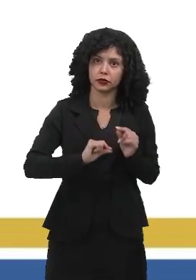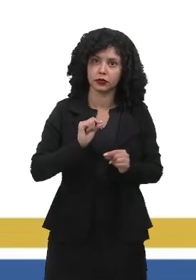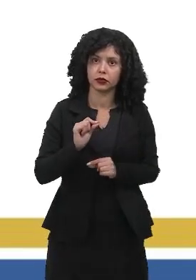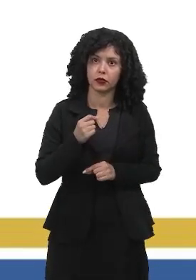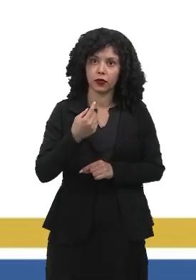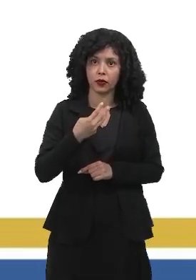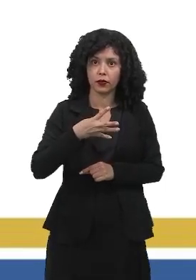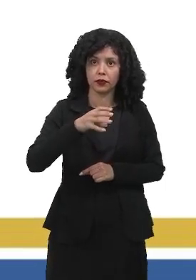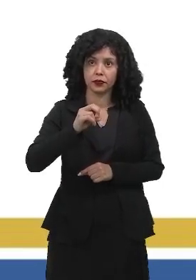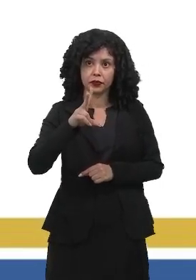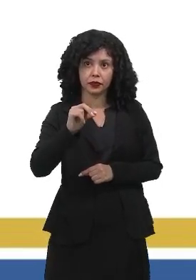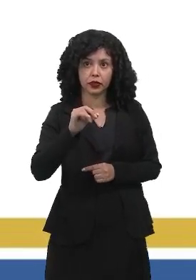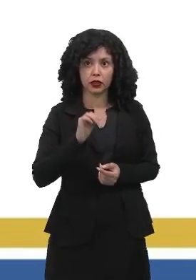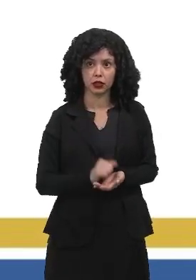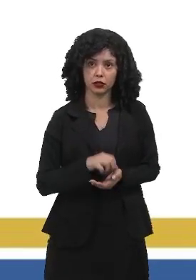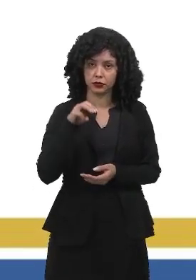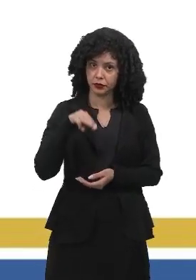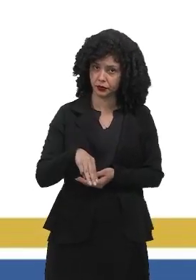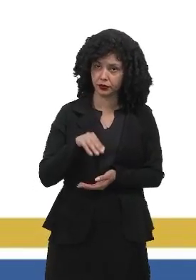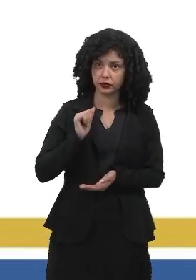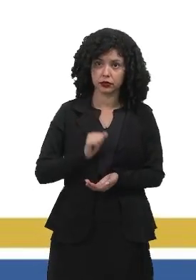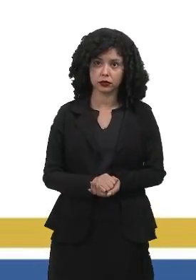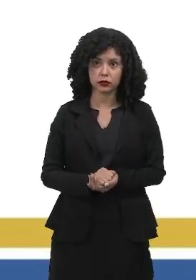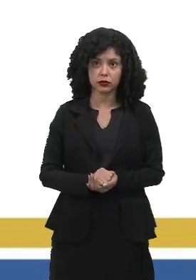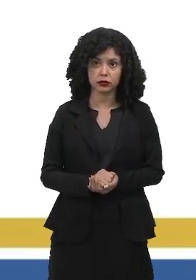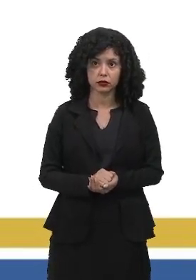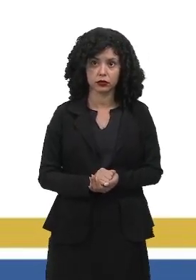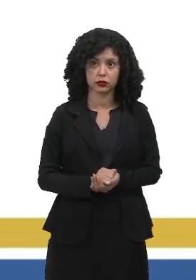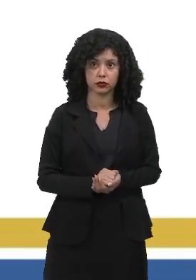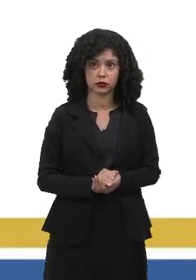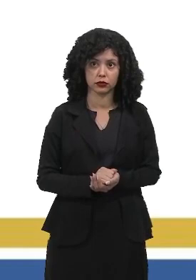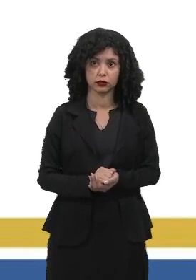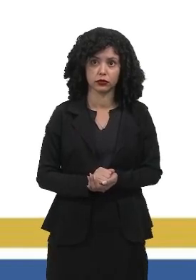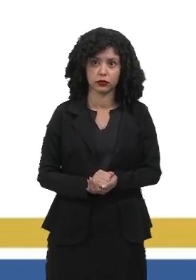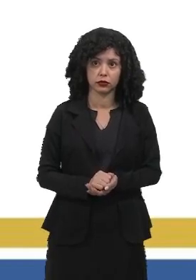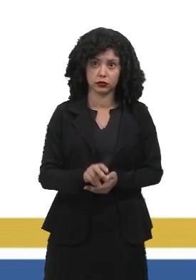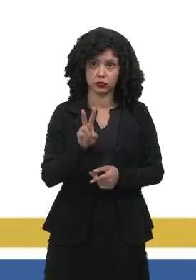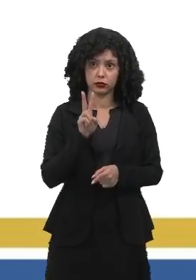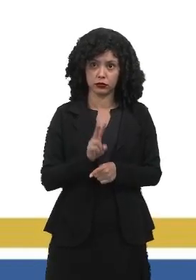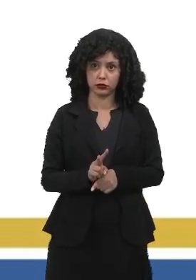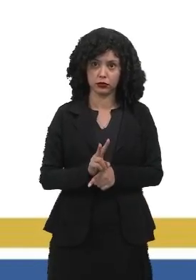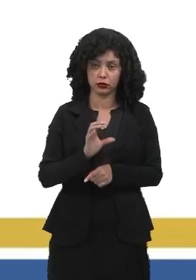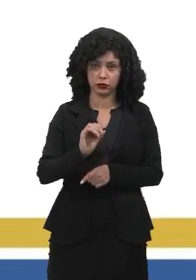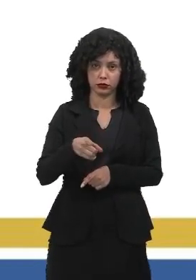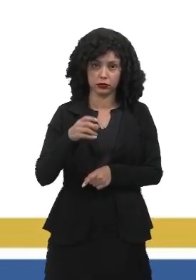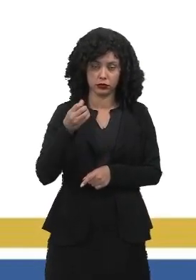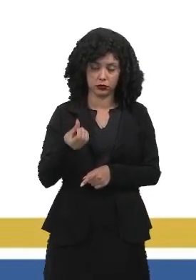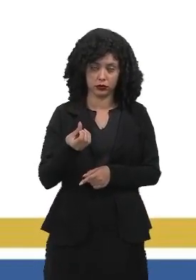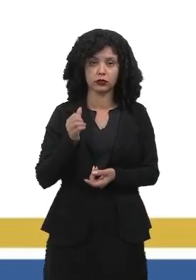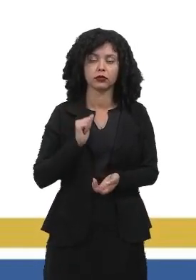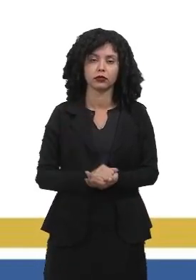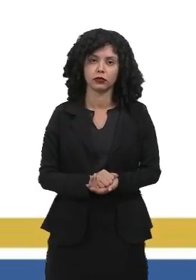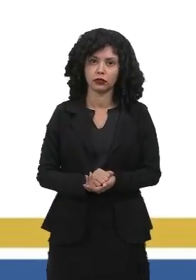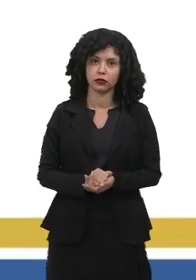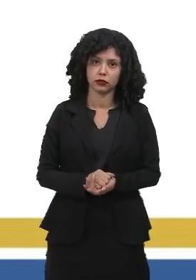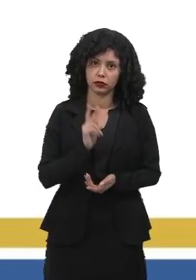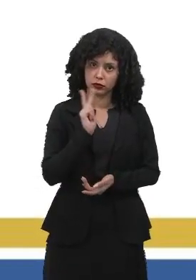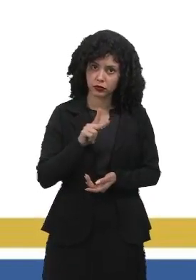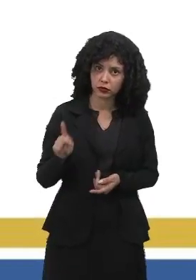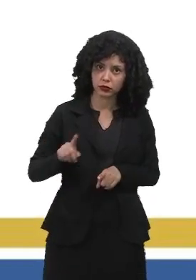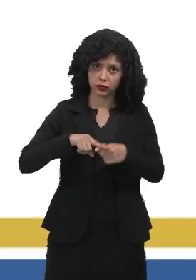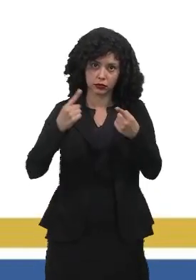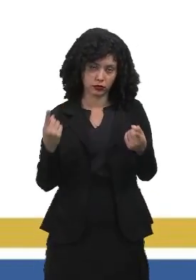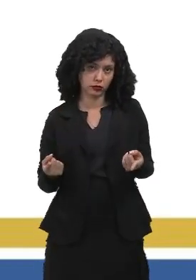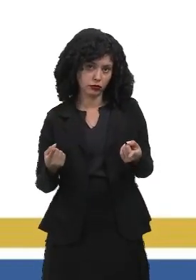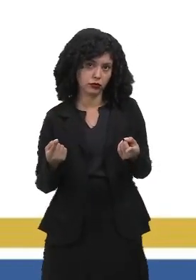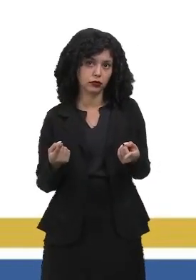quê? 450 metros. Variação de tempo foi o quê? 0,6. Professor,